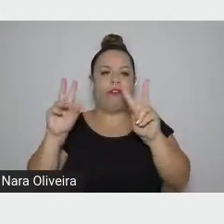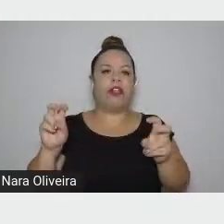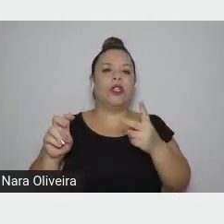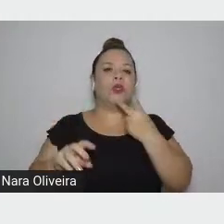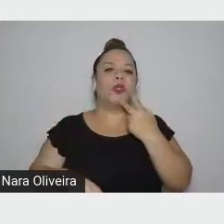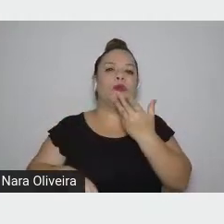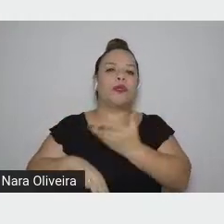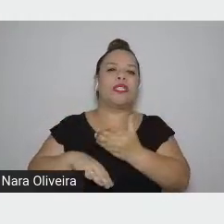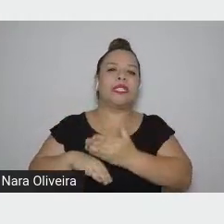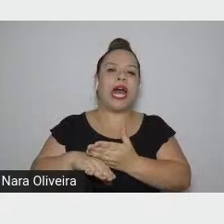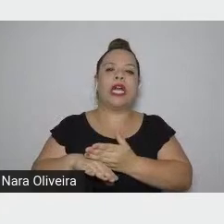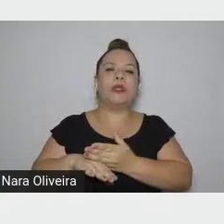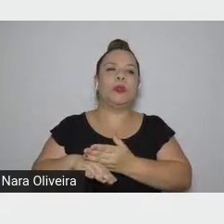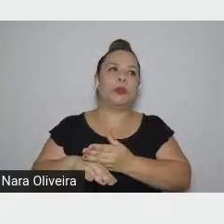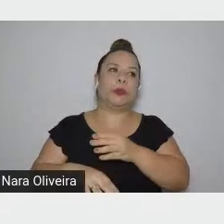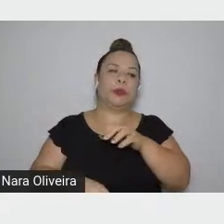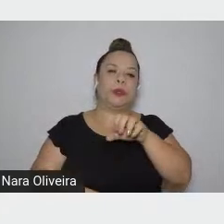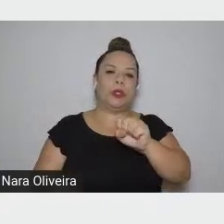me